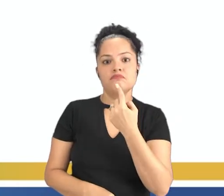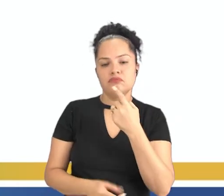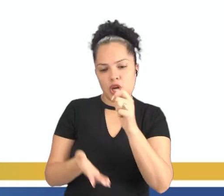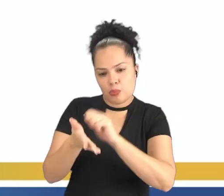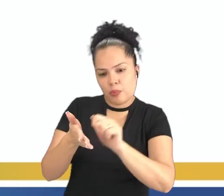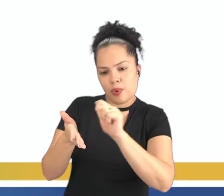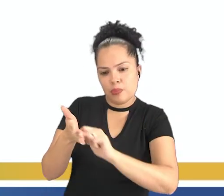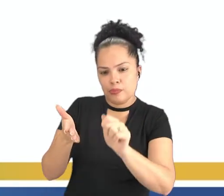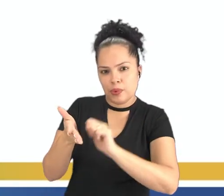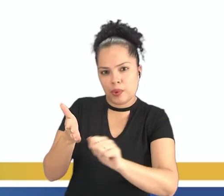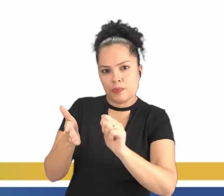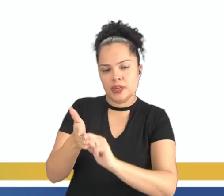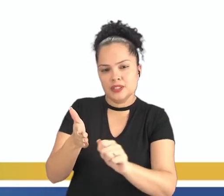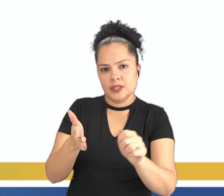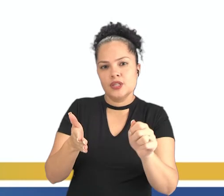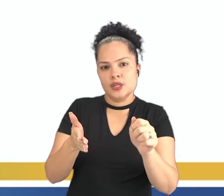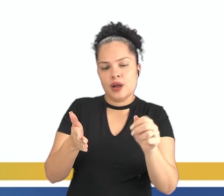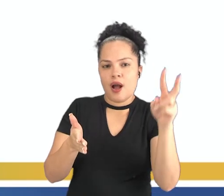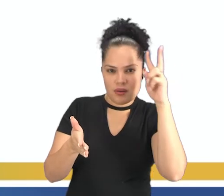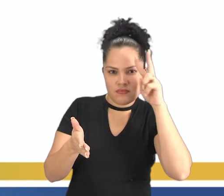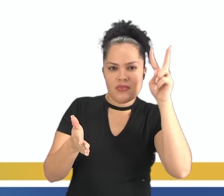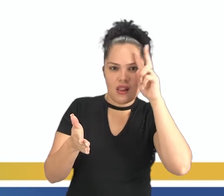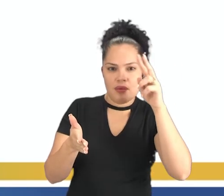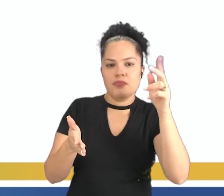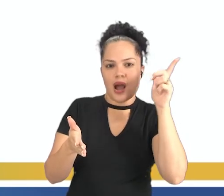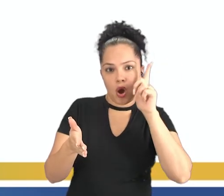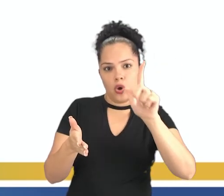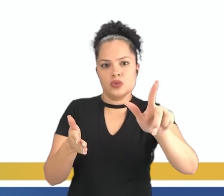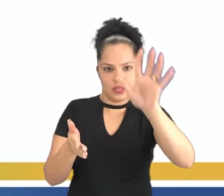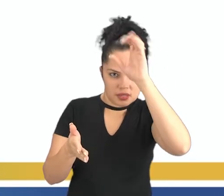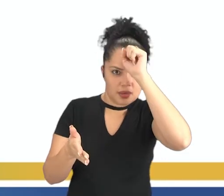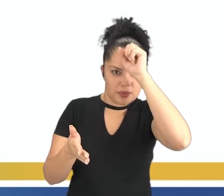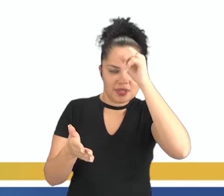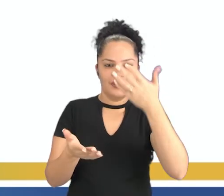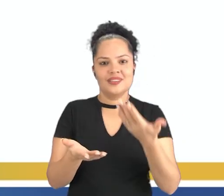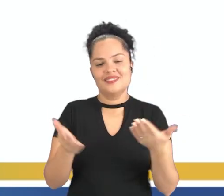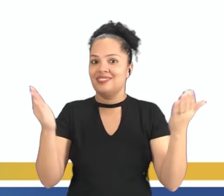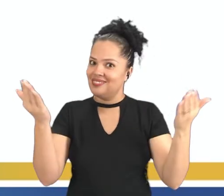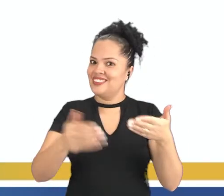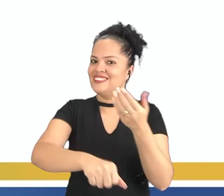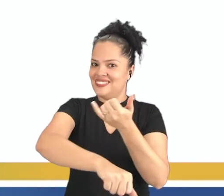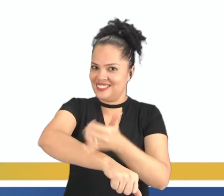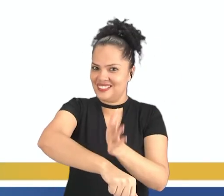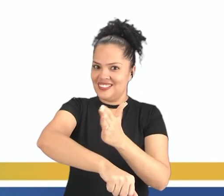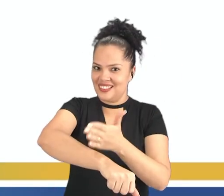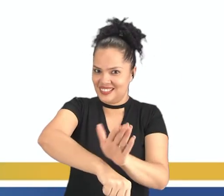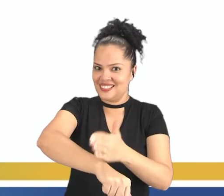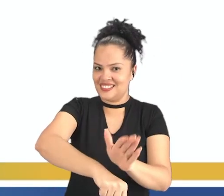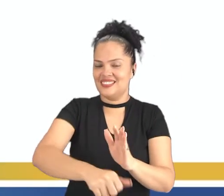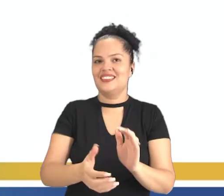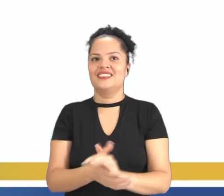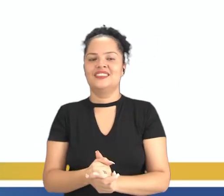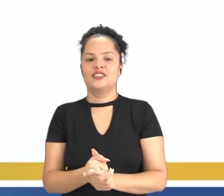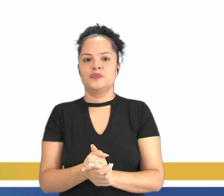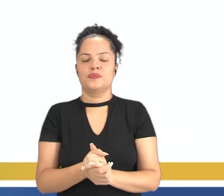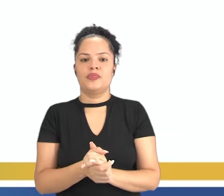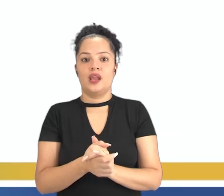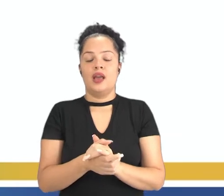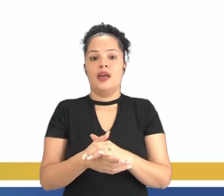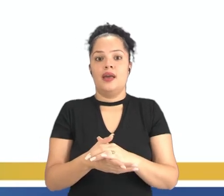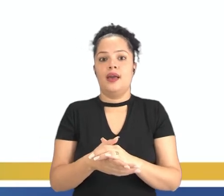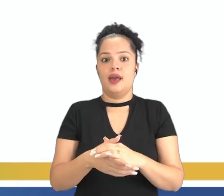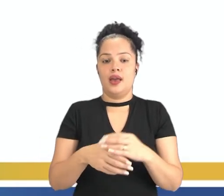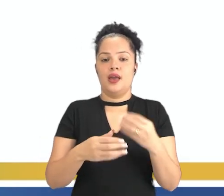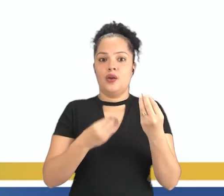anotações, vai atrair a sua atenção. Vamos agora para o exercitando? Então, que tal colocar em prática